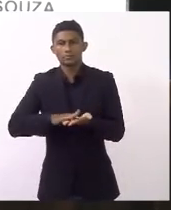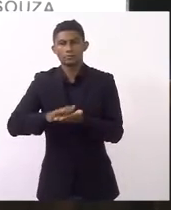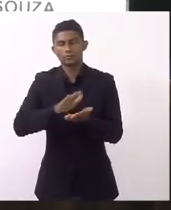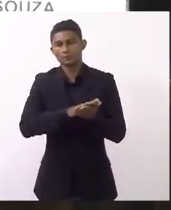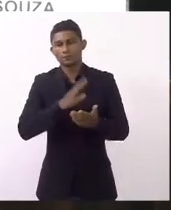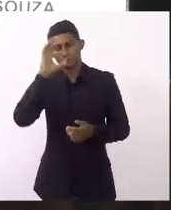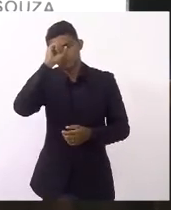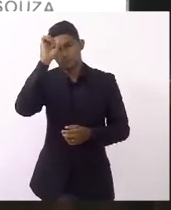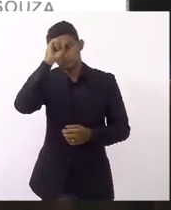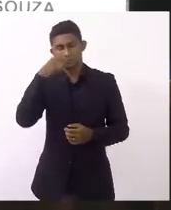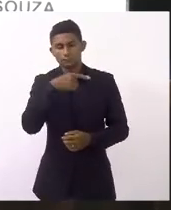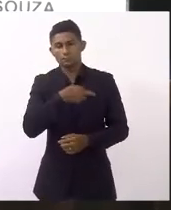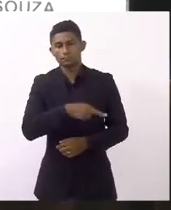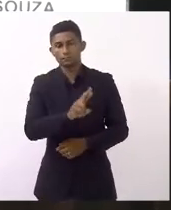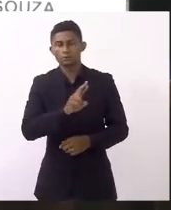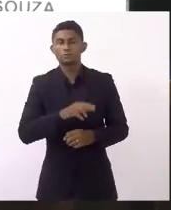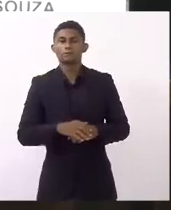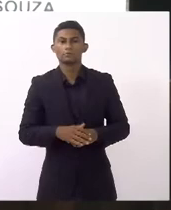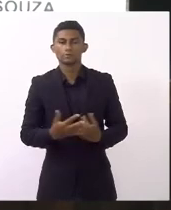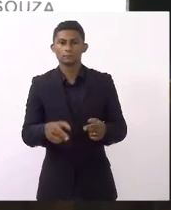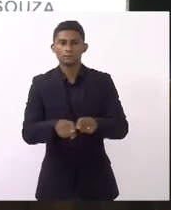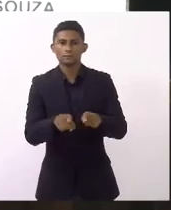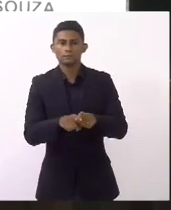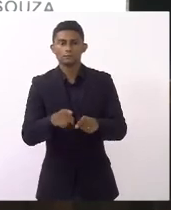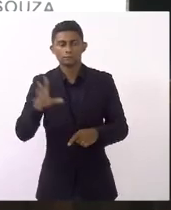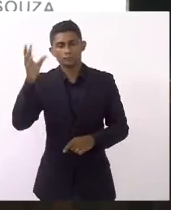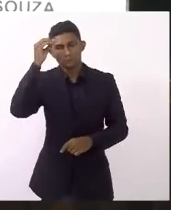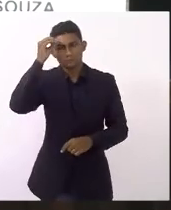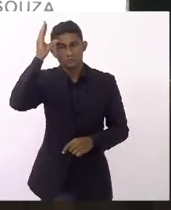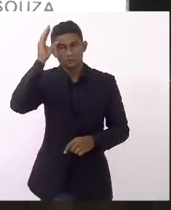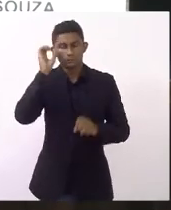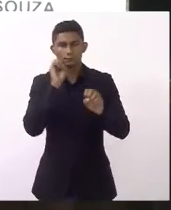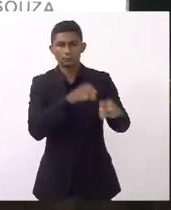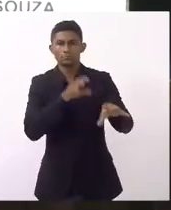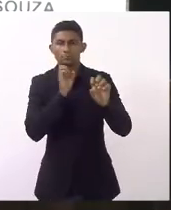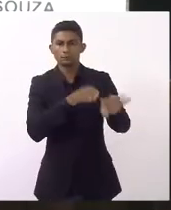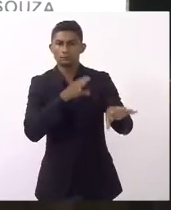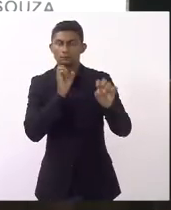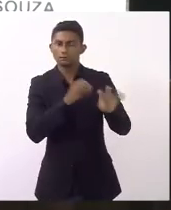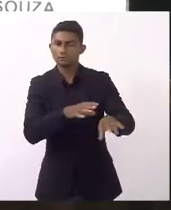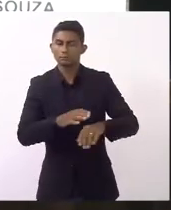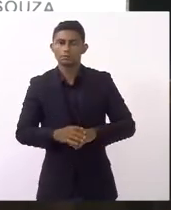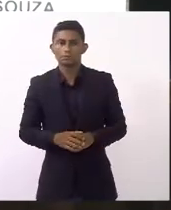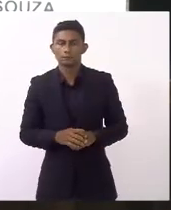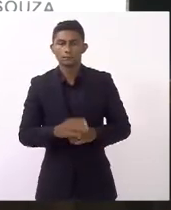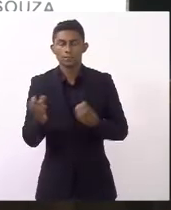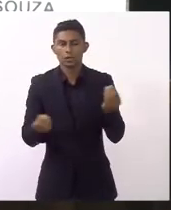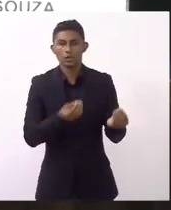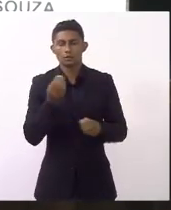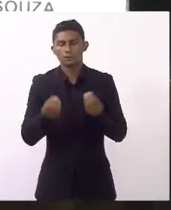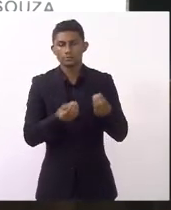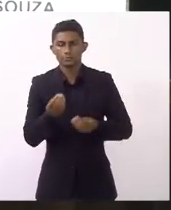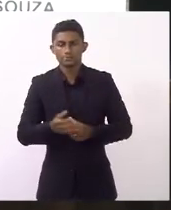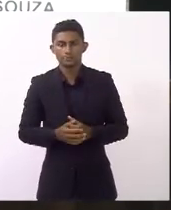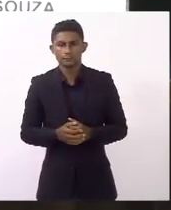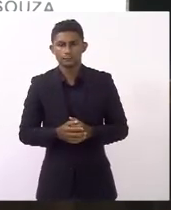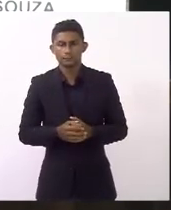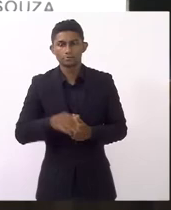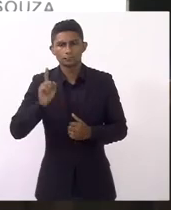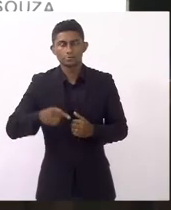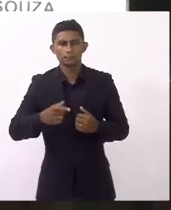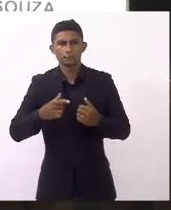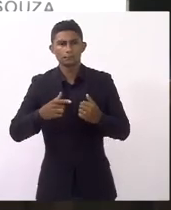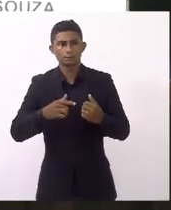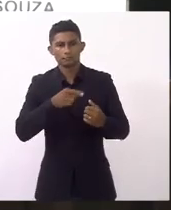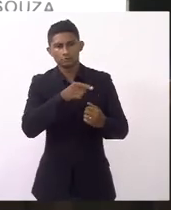de sua religião transmitindo seu conhecimento ancestral pela observação de uma